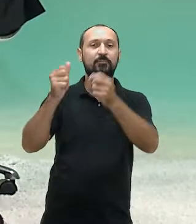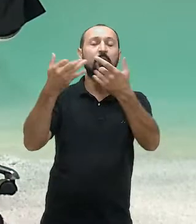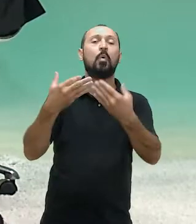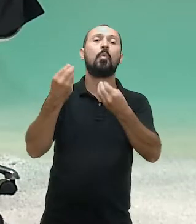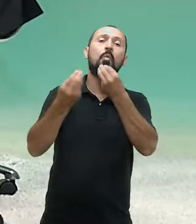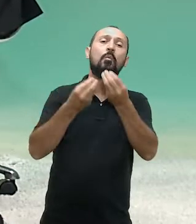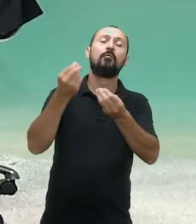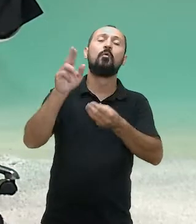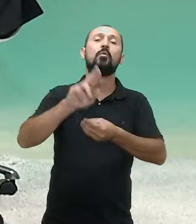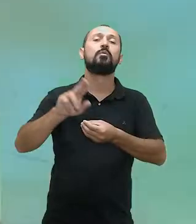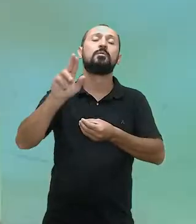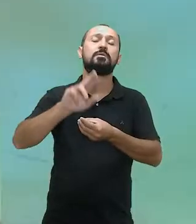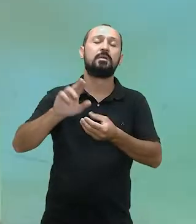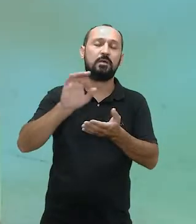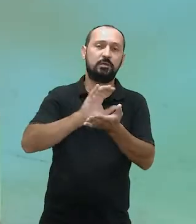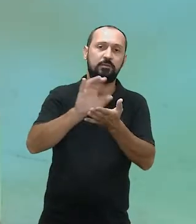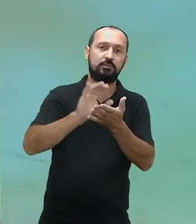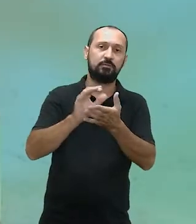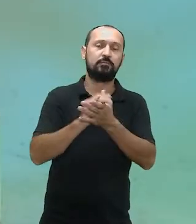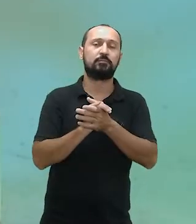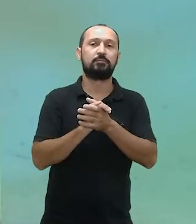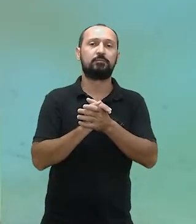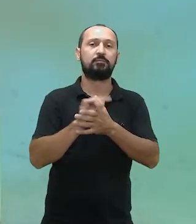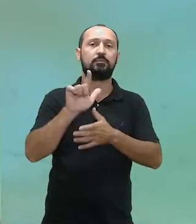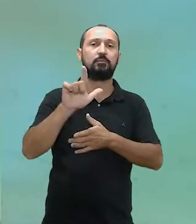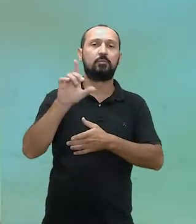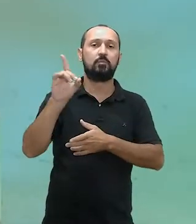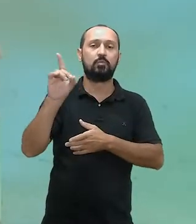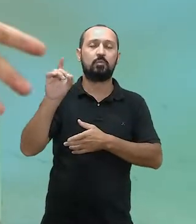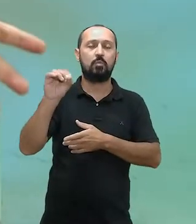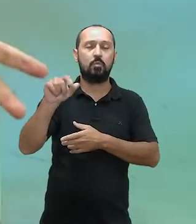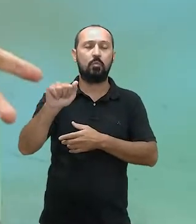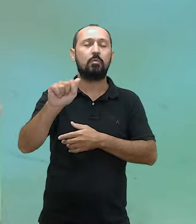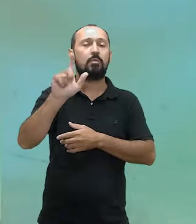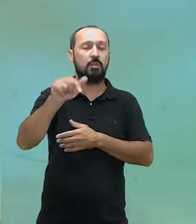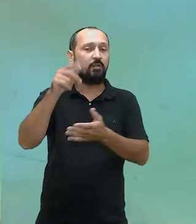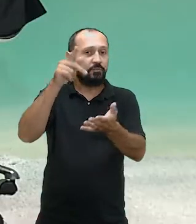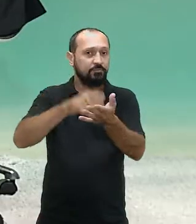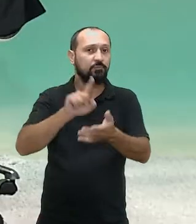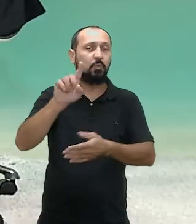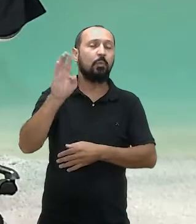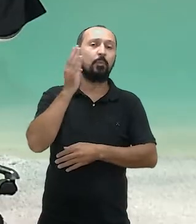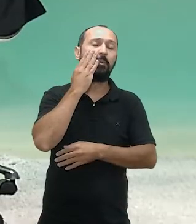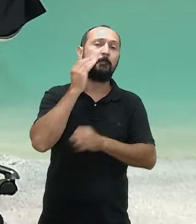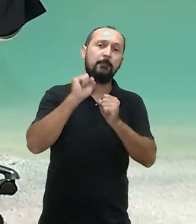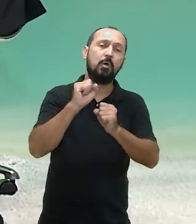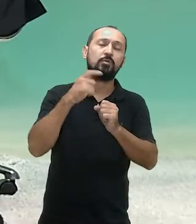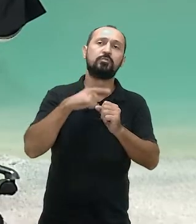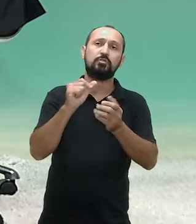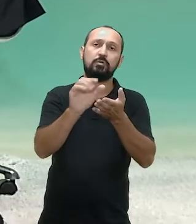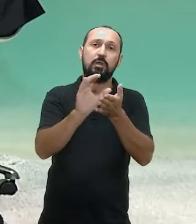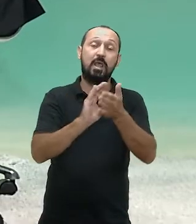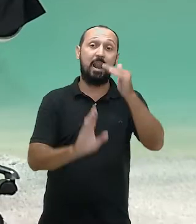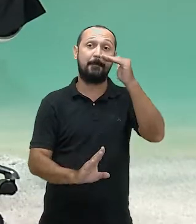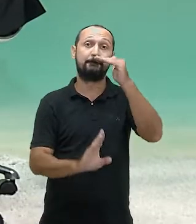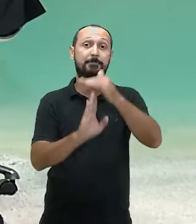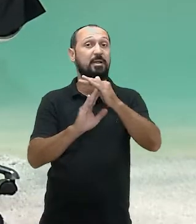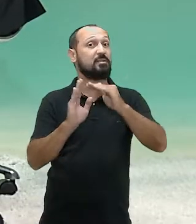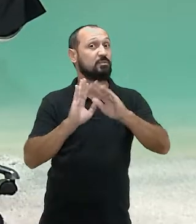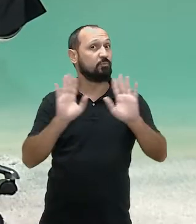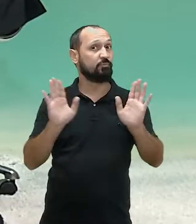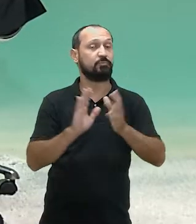a execução desse 1 bilhão. Por exemplo, e, na verdade, a LOA também vai poder prever se é 1 bilhão de fato, né? Exato. Às vezes pode vir menos. É um